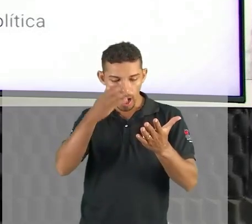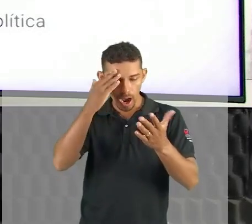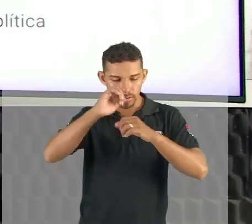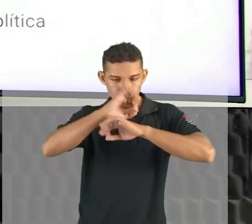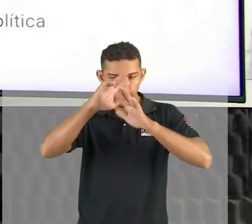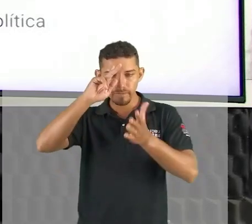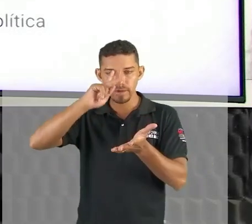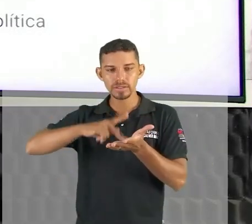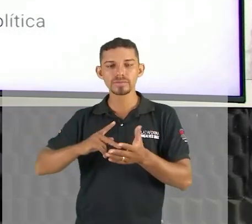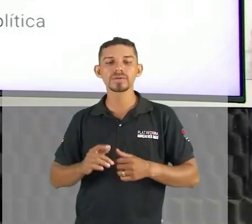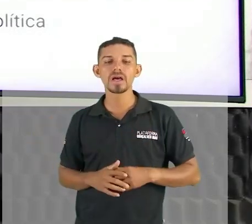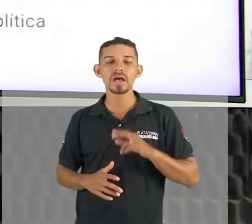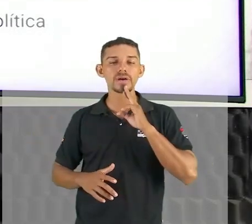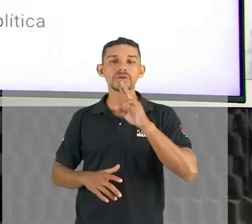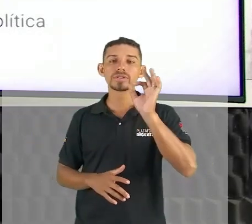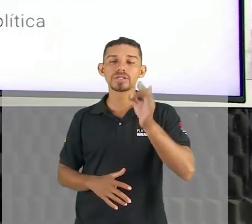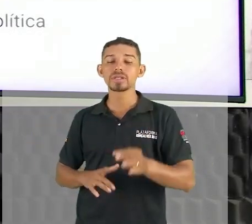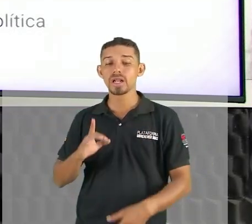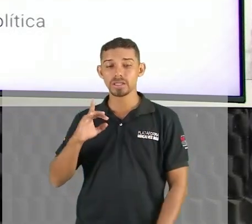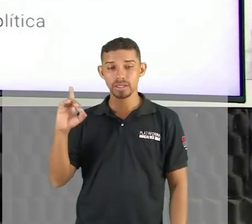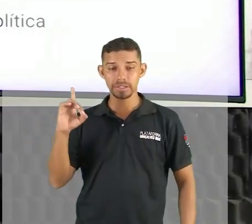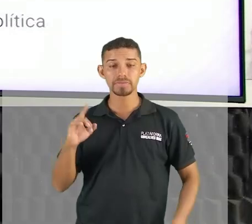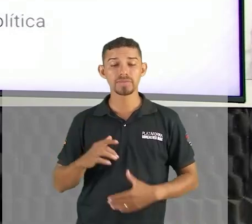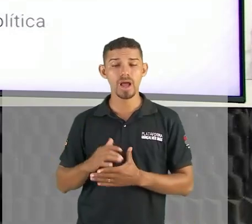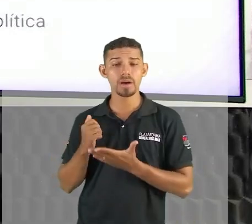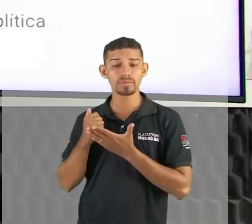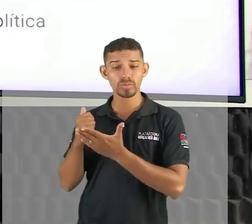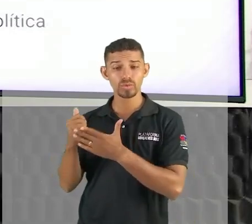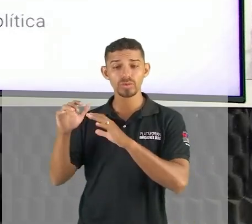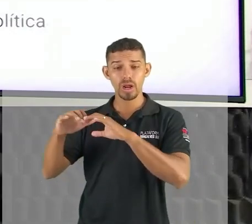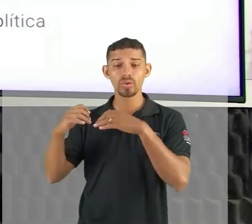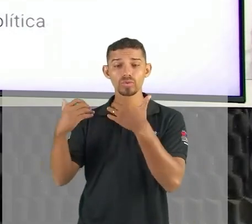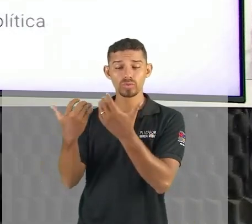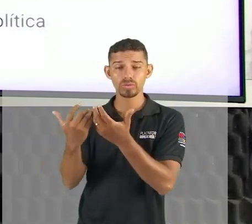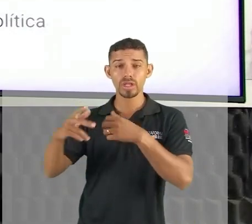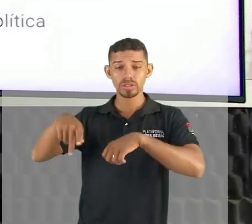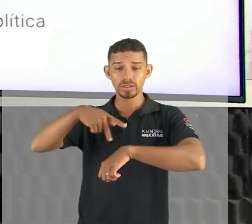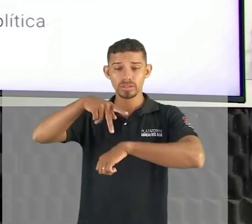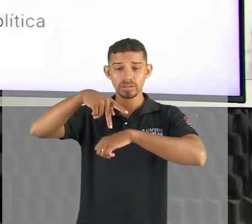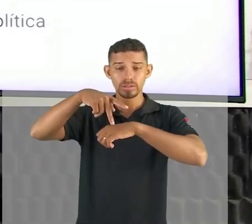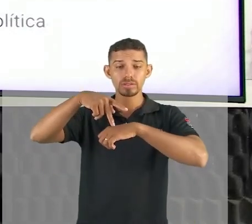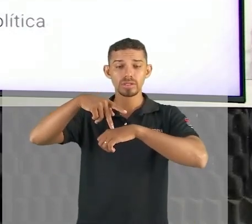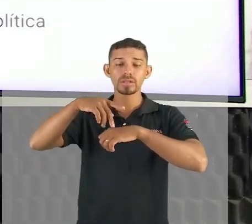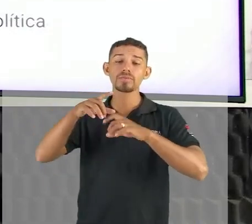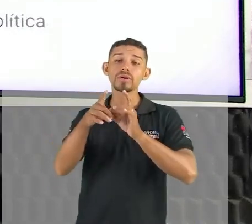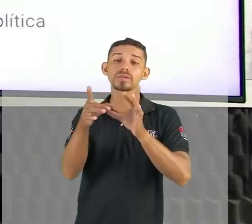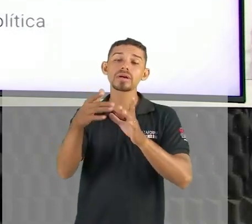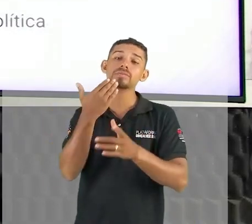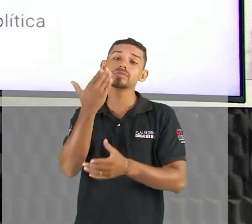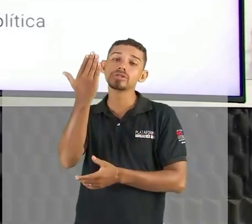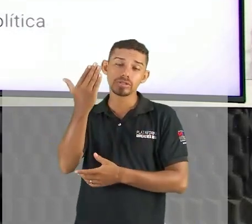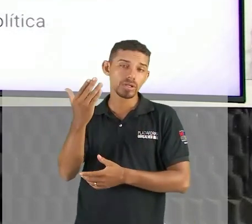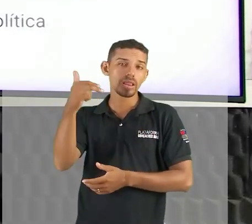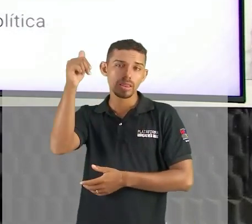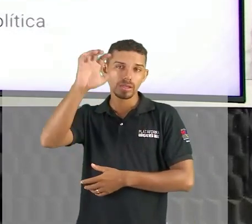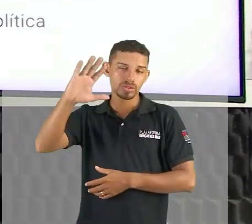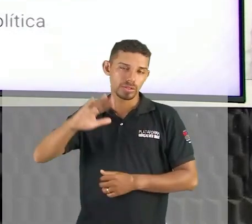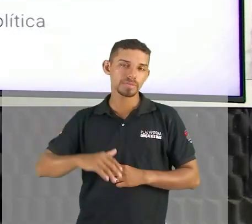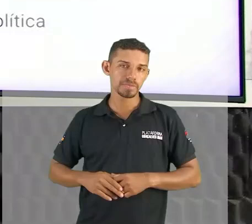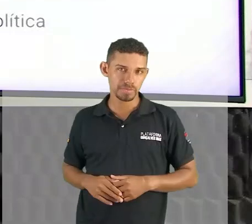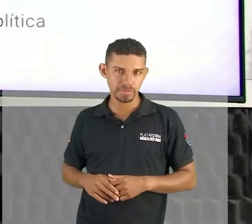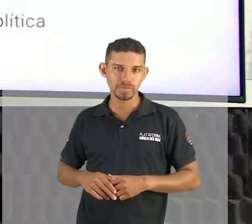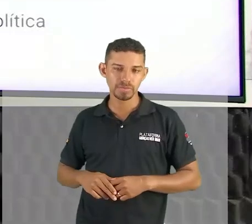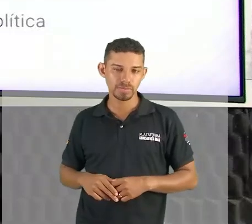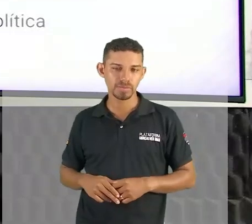de fato, diz. Então, por isso que a resposta certa, gente, é a letra D. Apoio da comunidade internacional à demanda nacional.